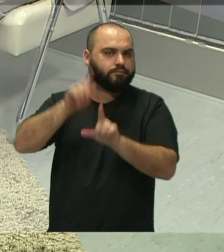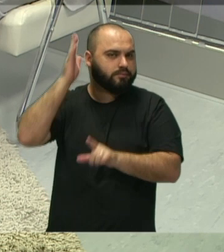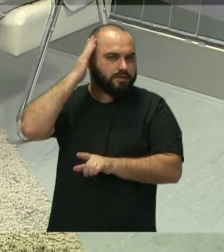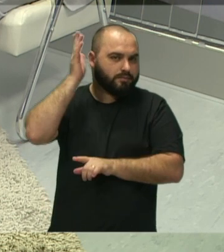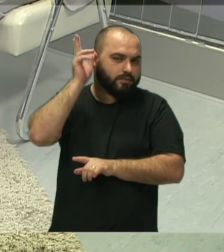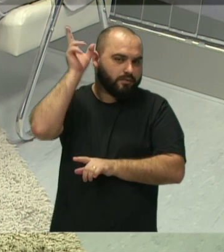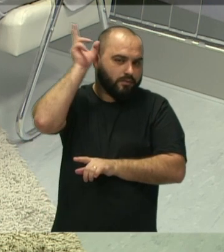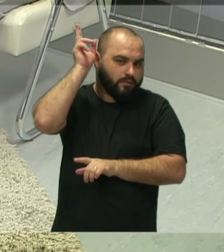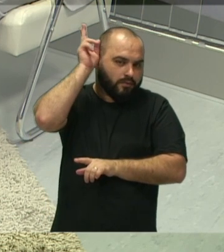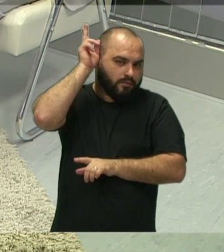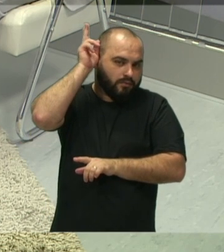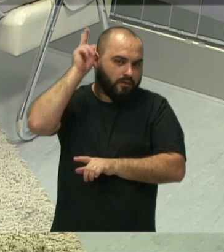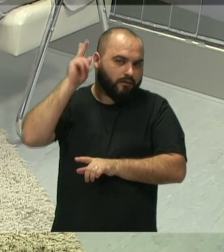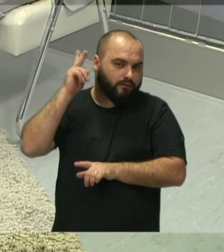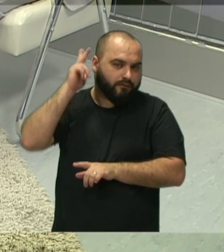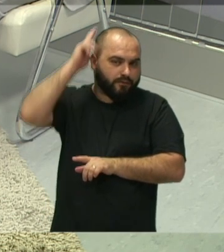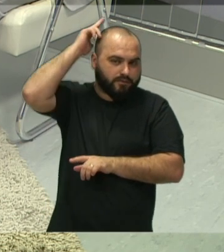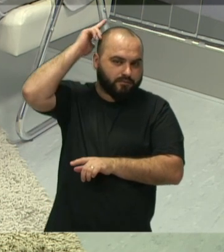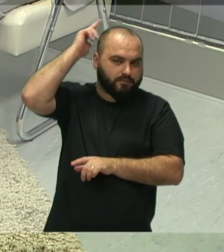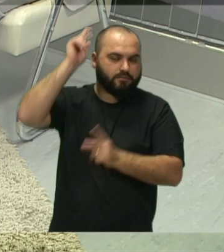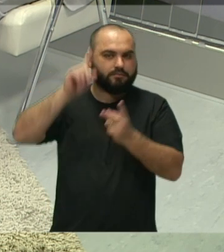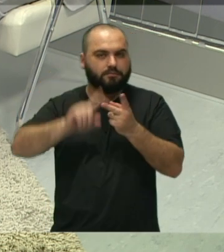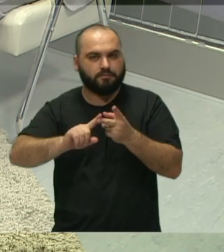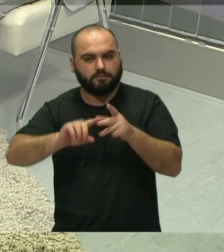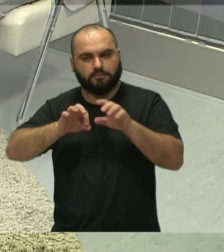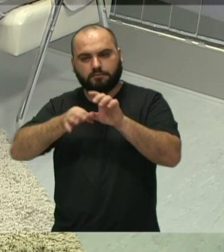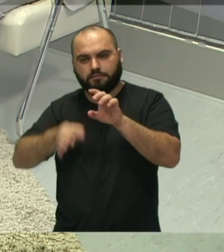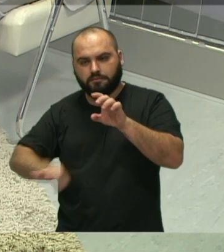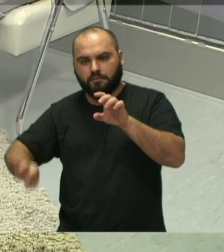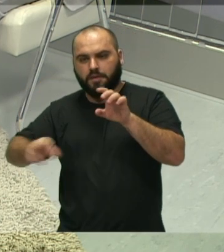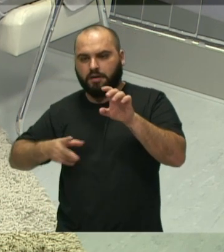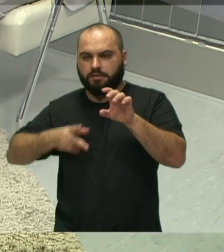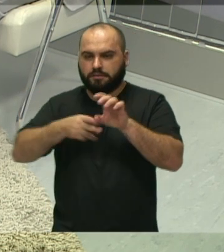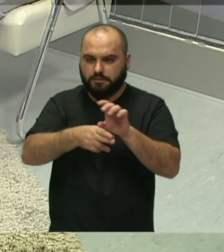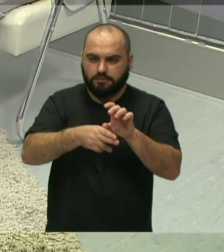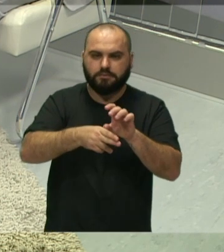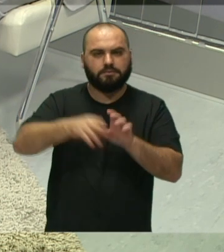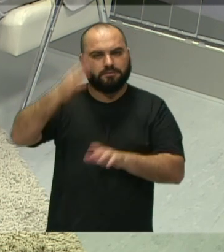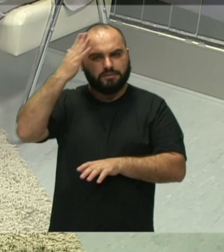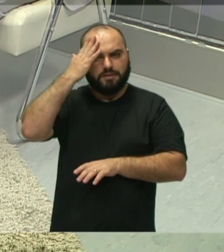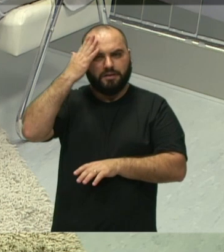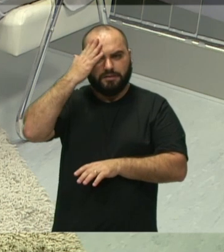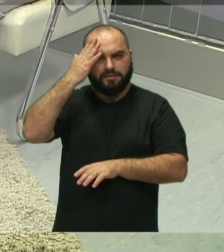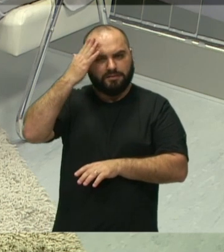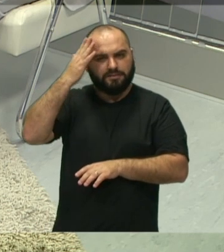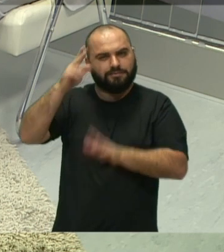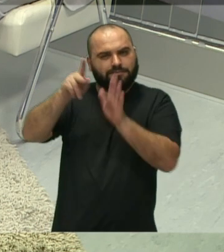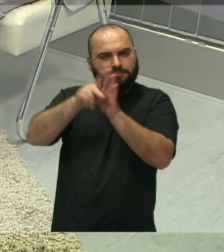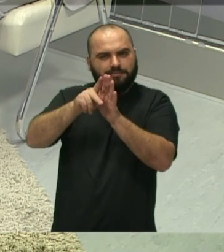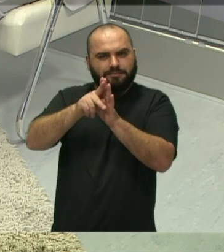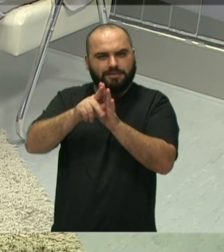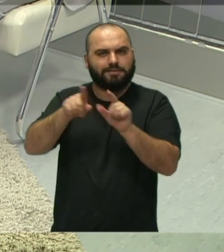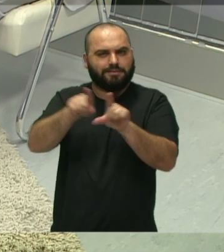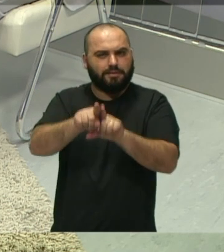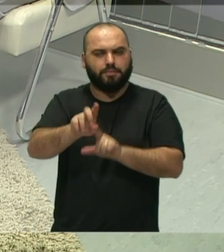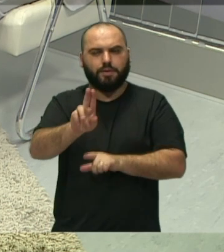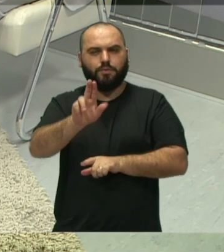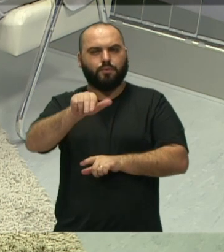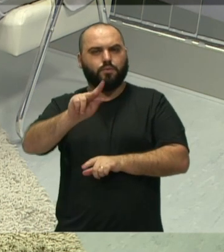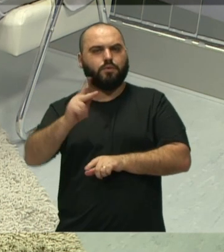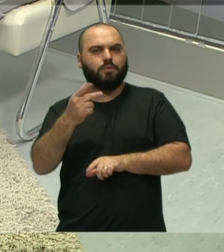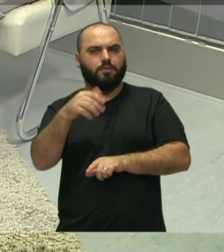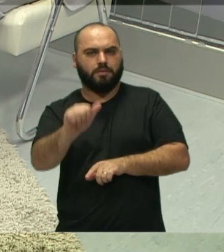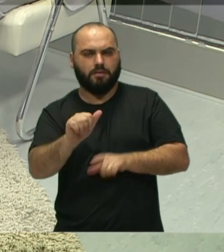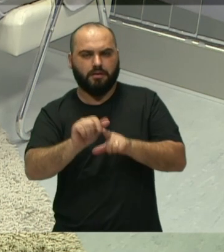orelhas, o rabo, a cauda, todos os demais, até unhas de gatos, por exemplo, os